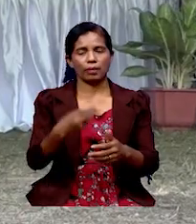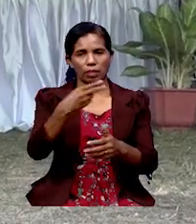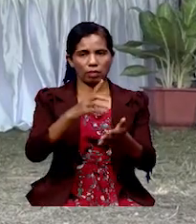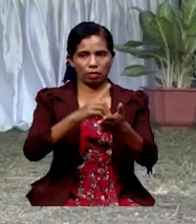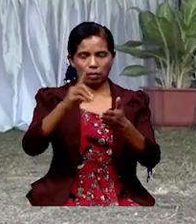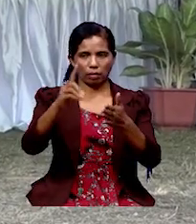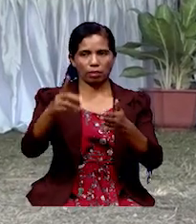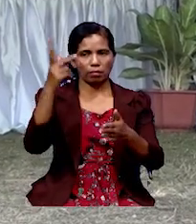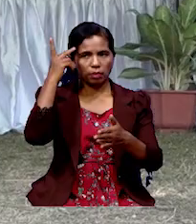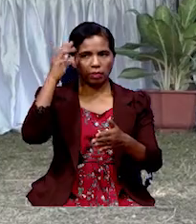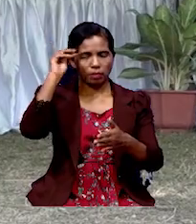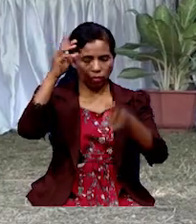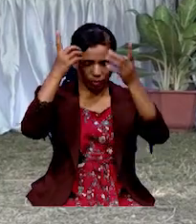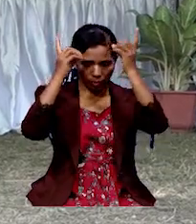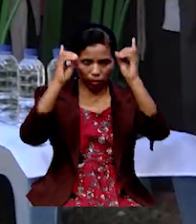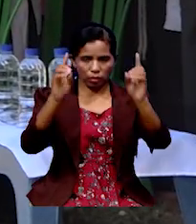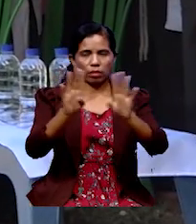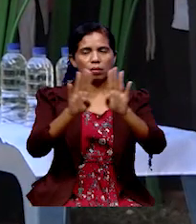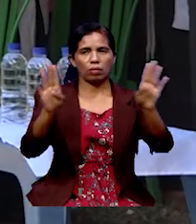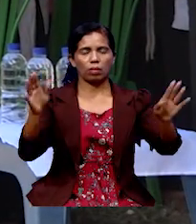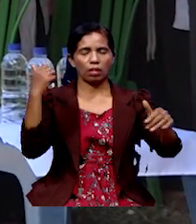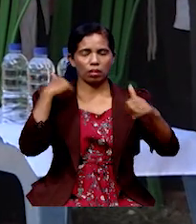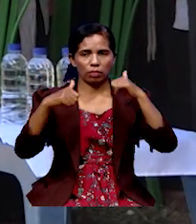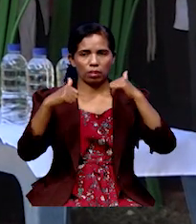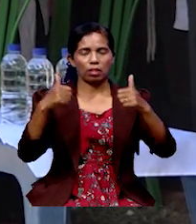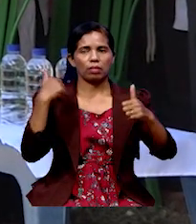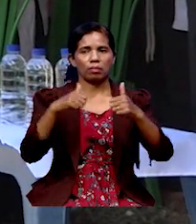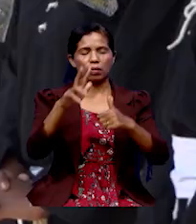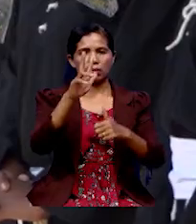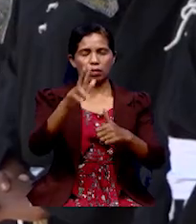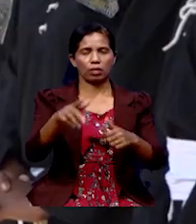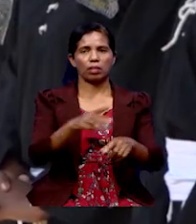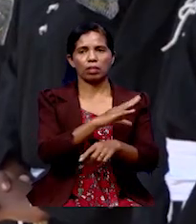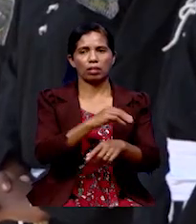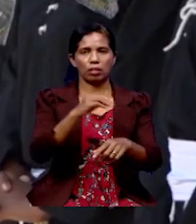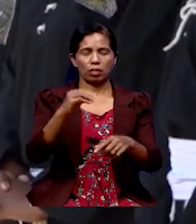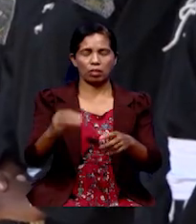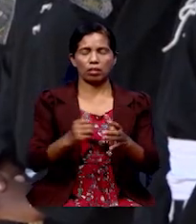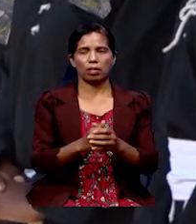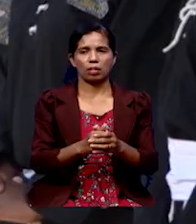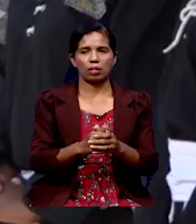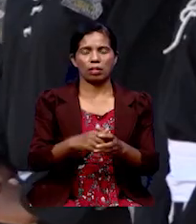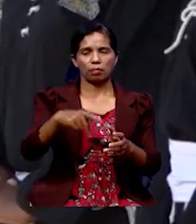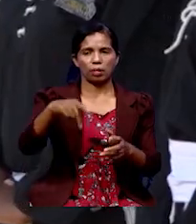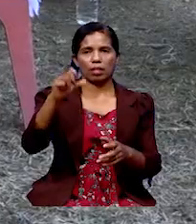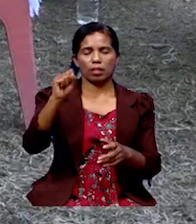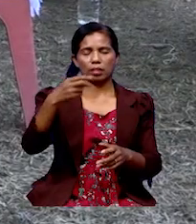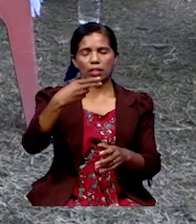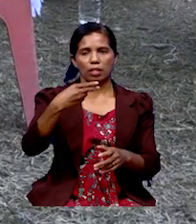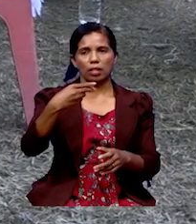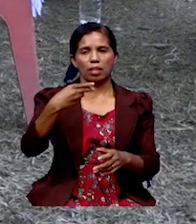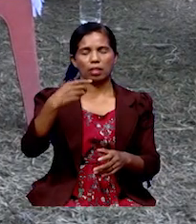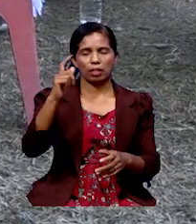o Primeiro-Ministro decide, o de reativa a atividade da Arte Marcial Tolu Hanesan, persaudaraan Setia Hati Terate, KPSAT, e Ikatan